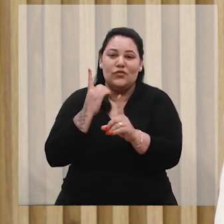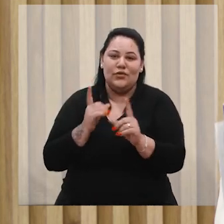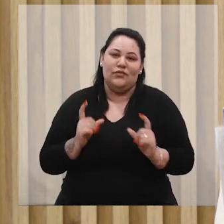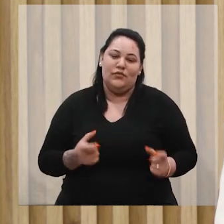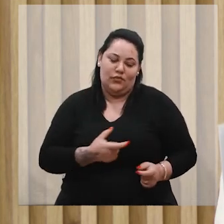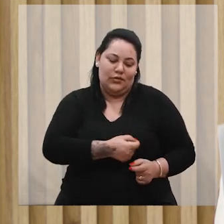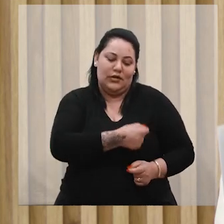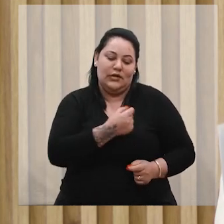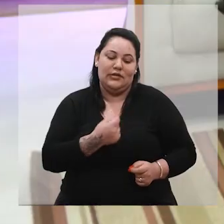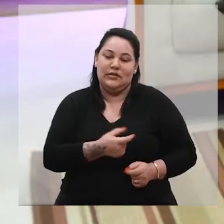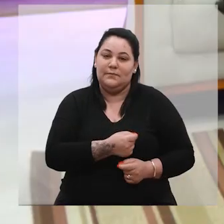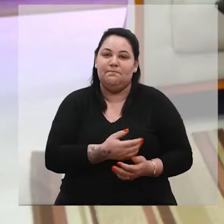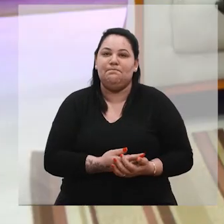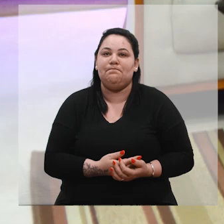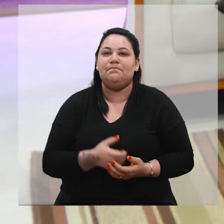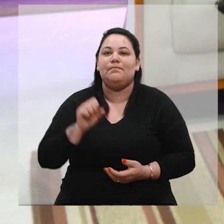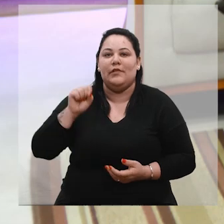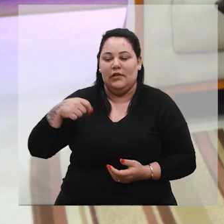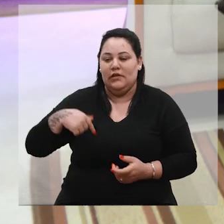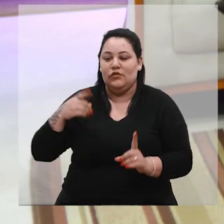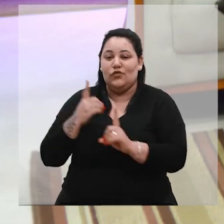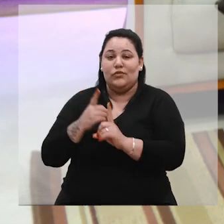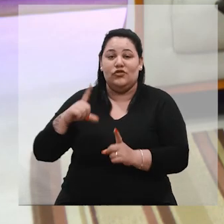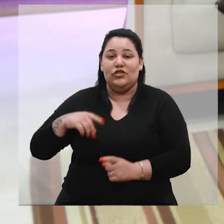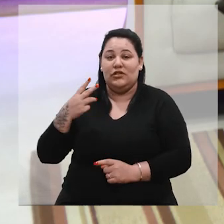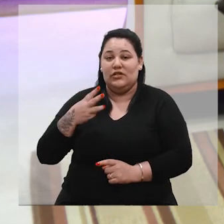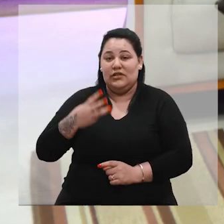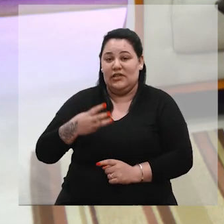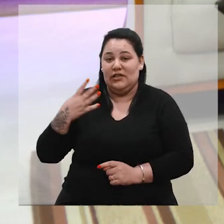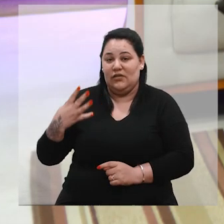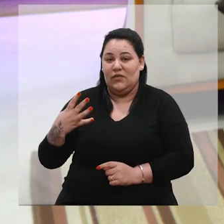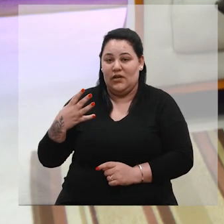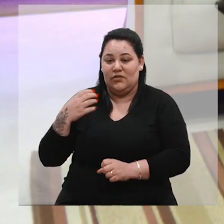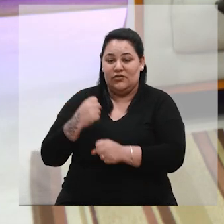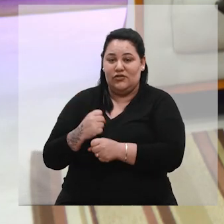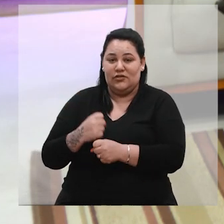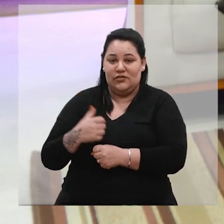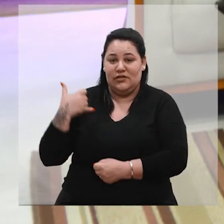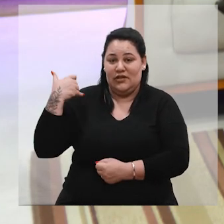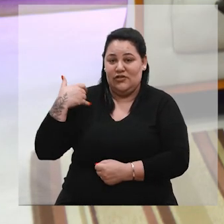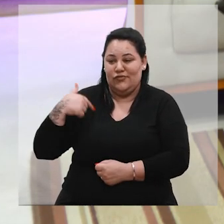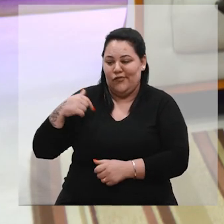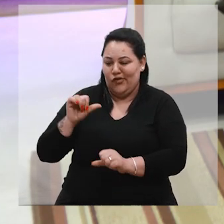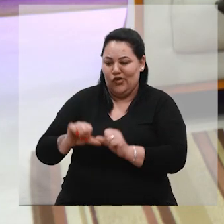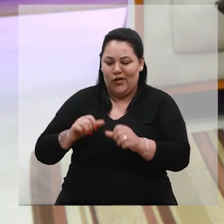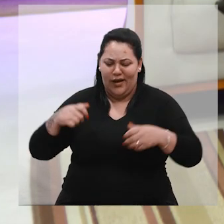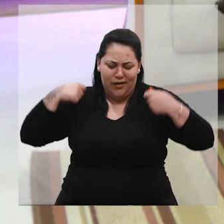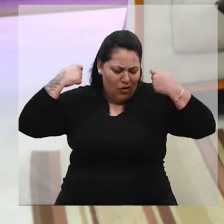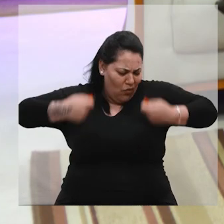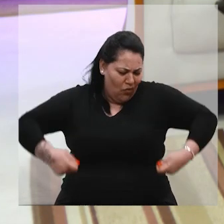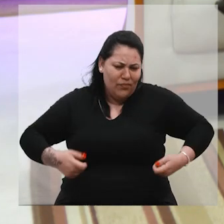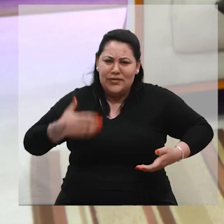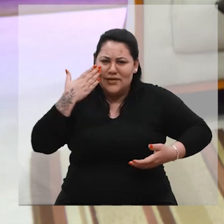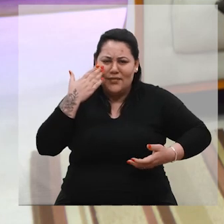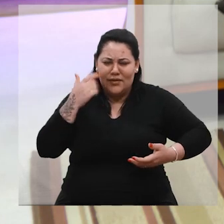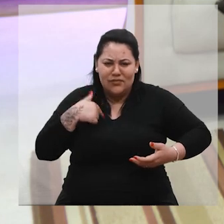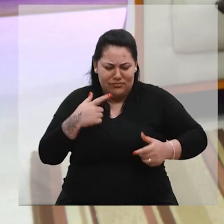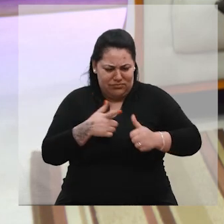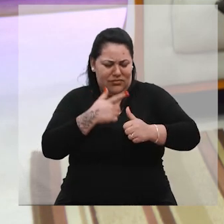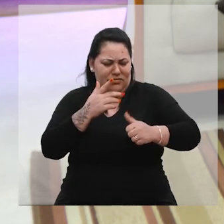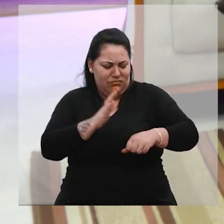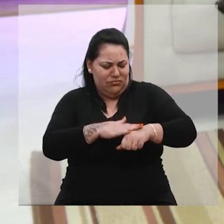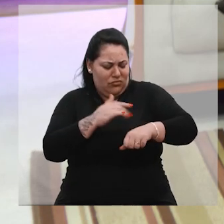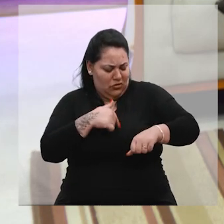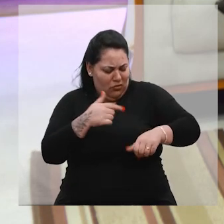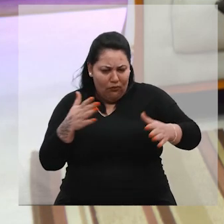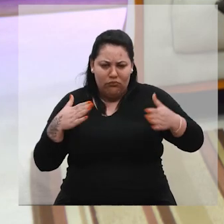câncer de mama. Sim. Eu descobri, eu tinha 34 anos, foi numa troca de roupa, e foi, logo no primeiro